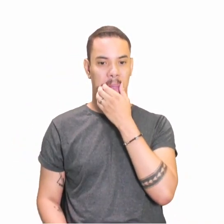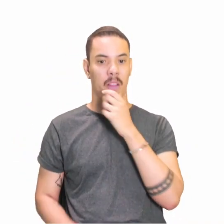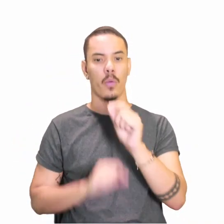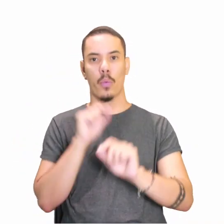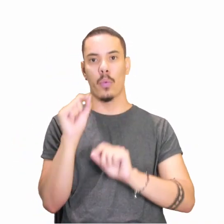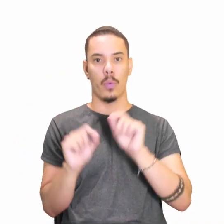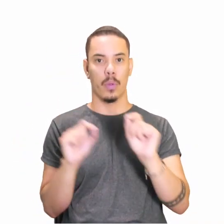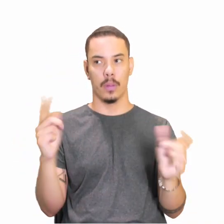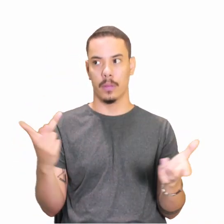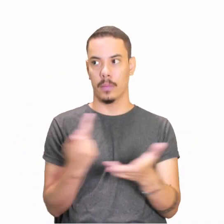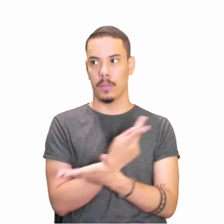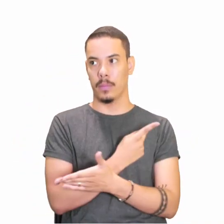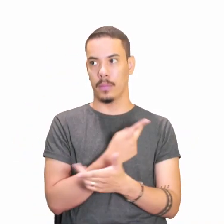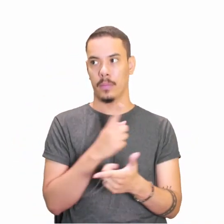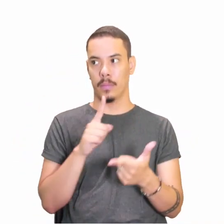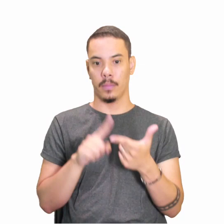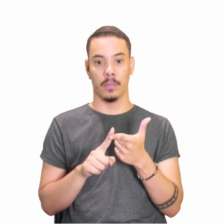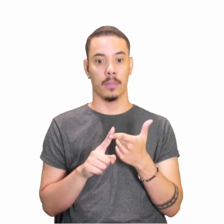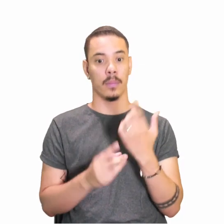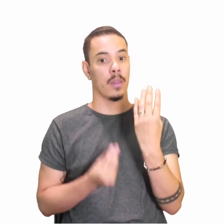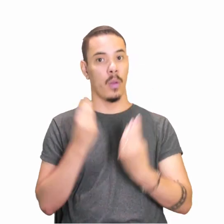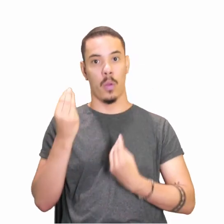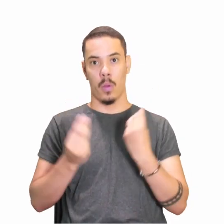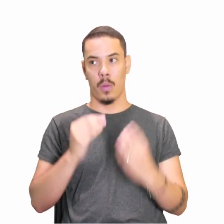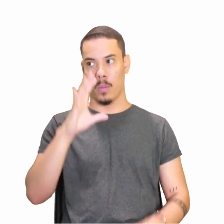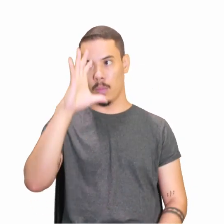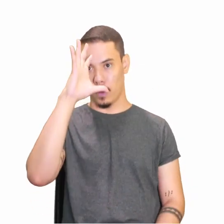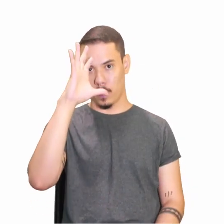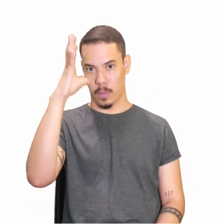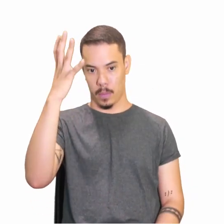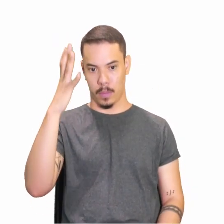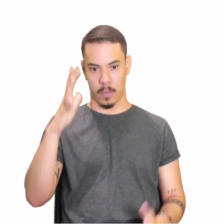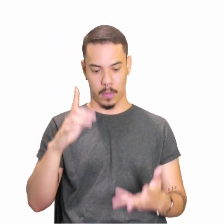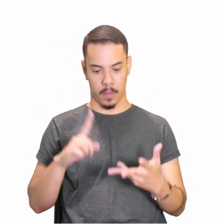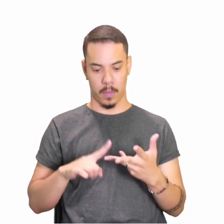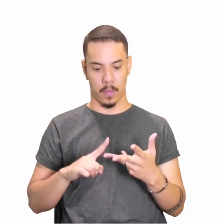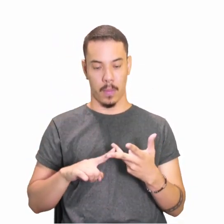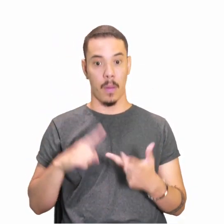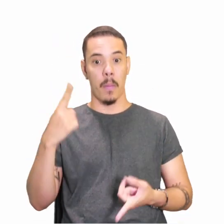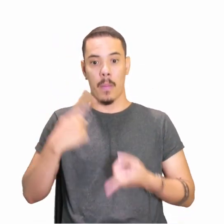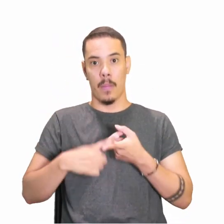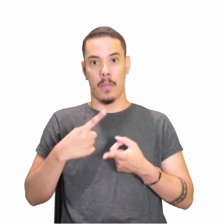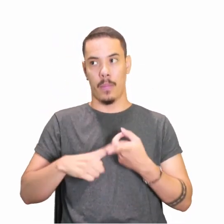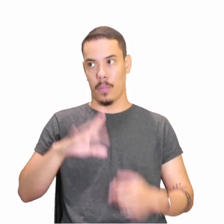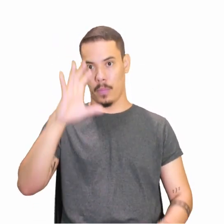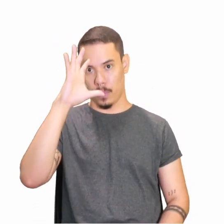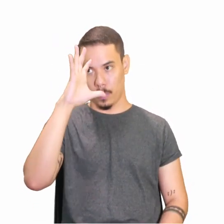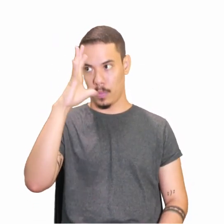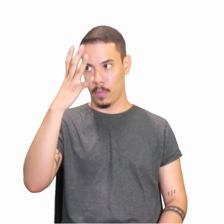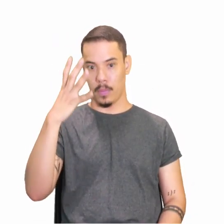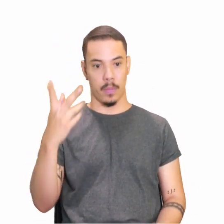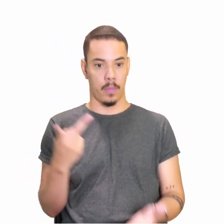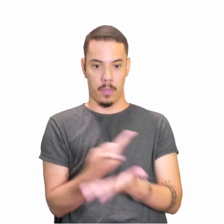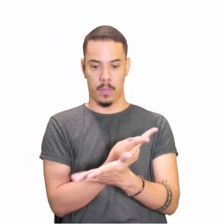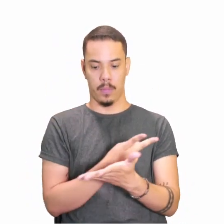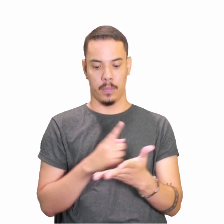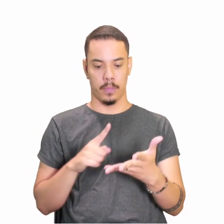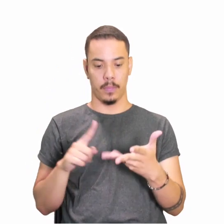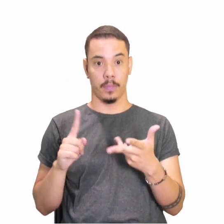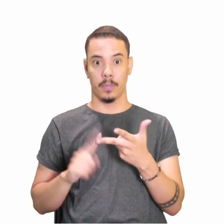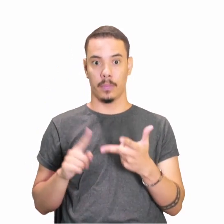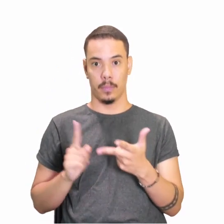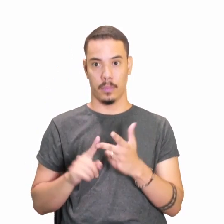que aconteceu, como aconteceu e por que aconteceu. E a terceira parte